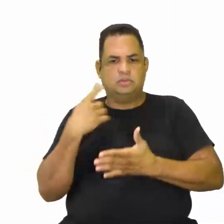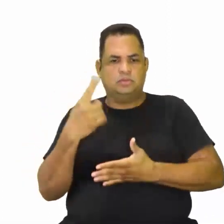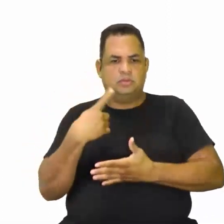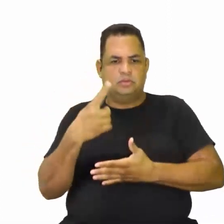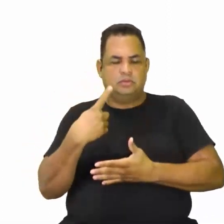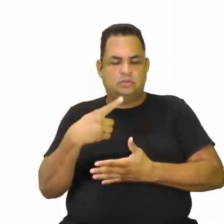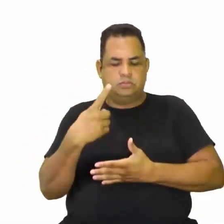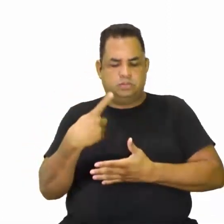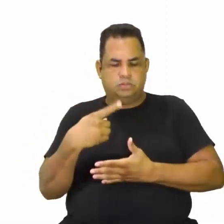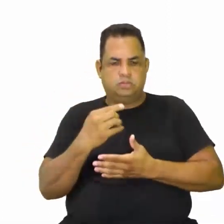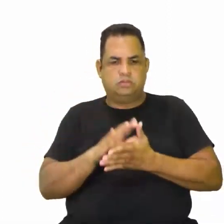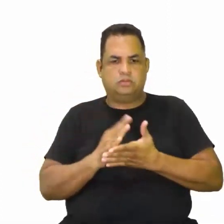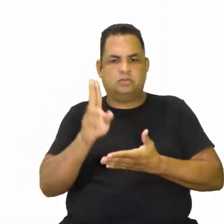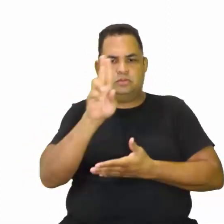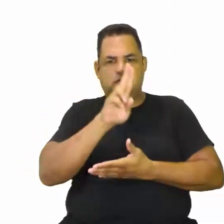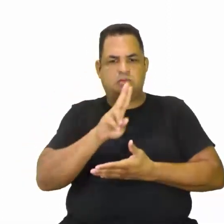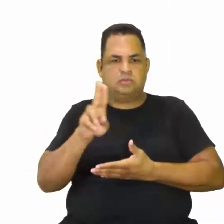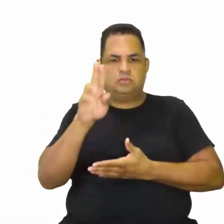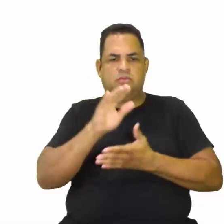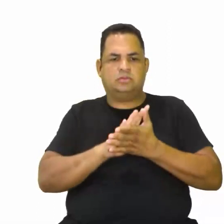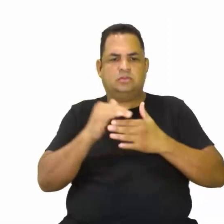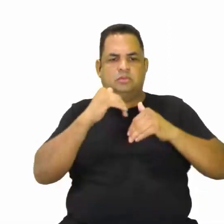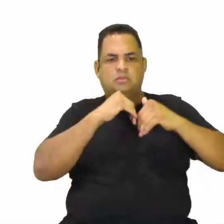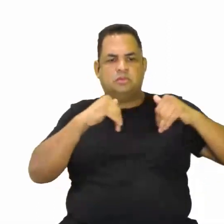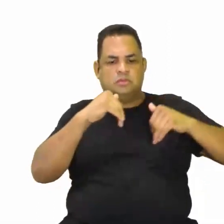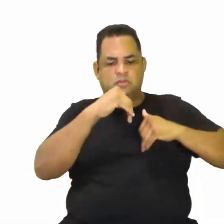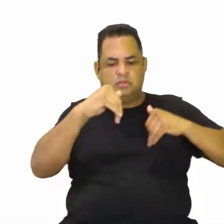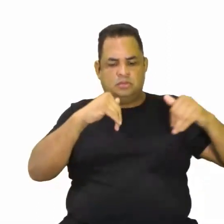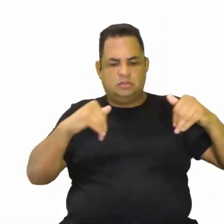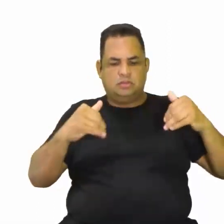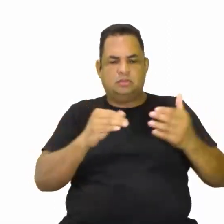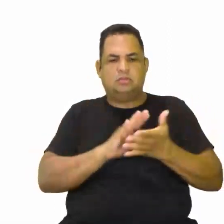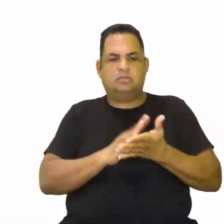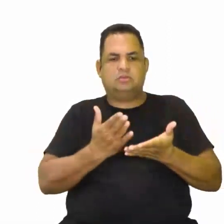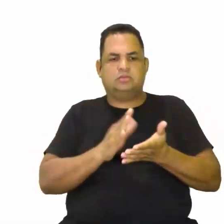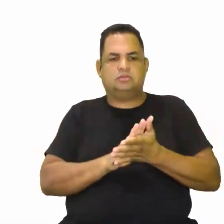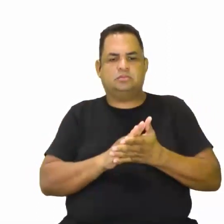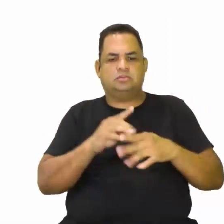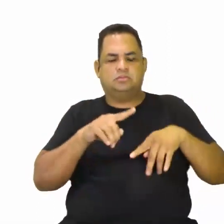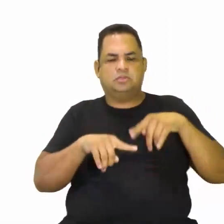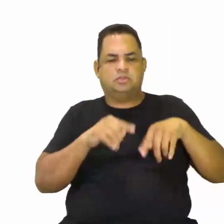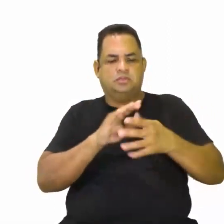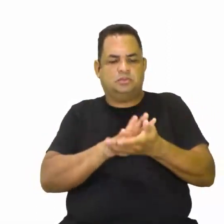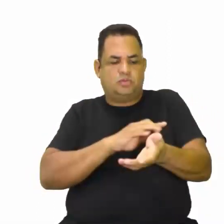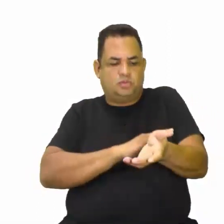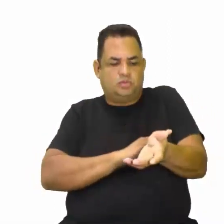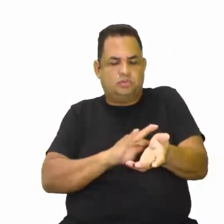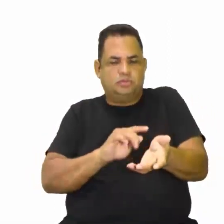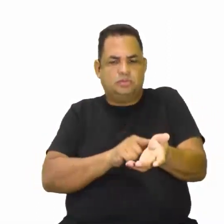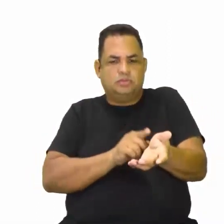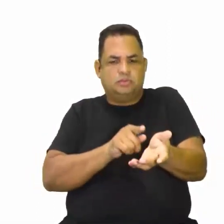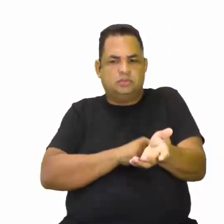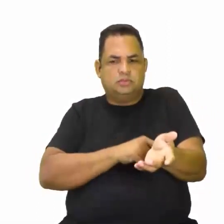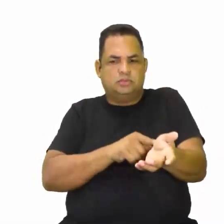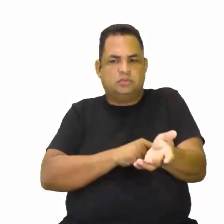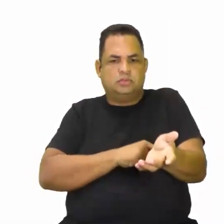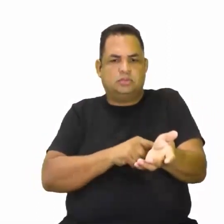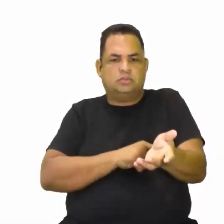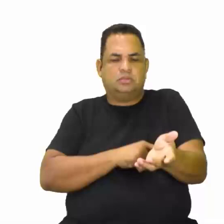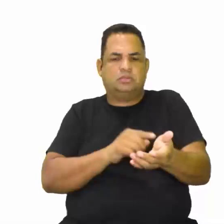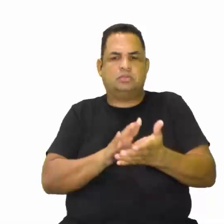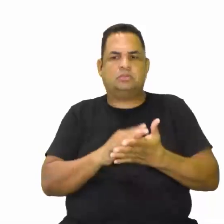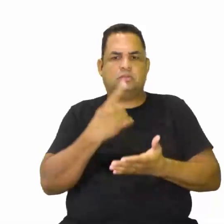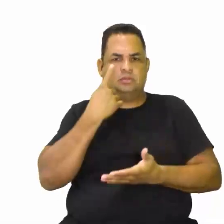E ela é muito usada para a separação de componentes como o sangue. Então, vejamos